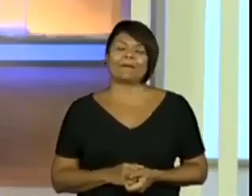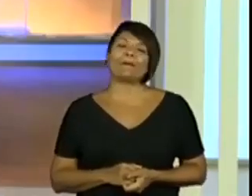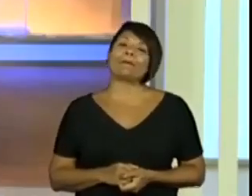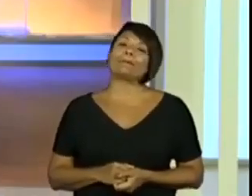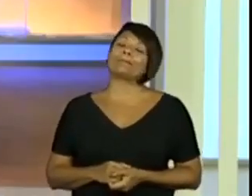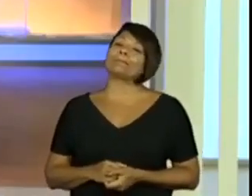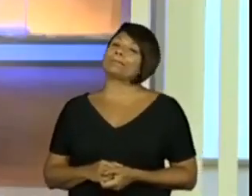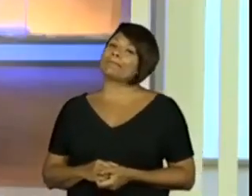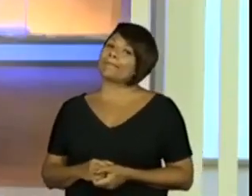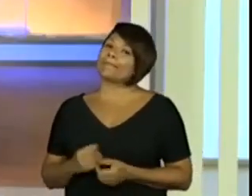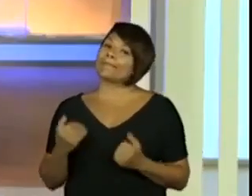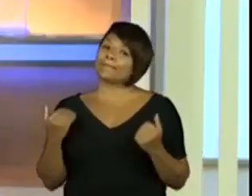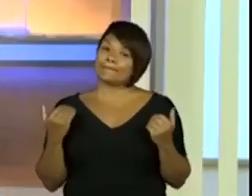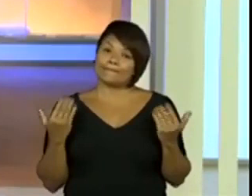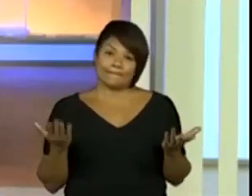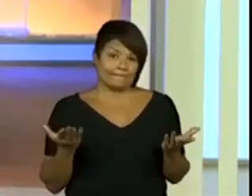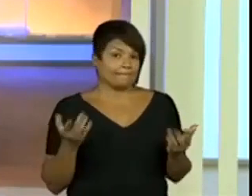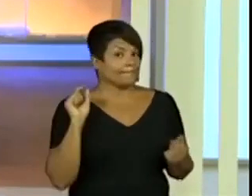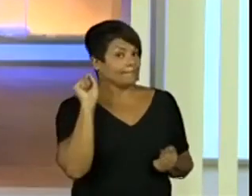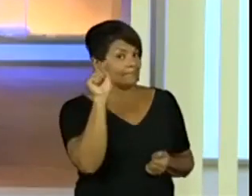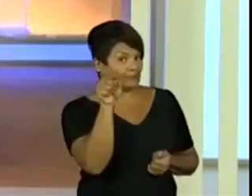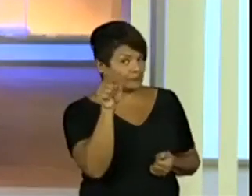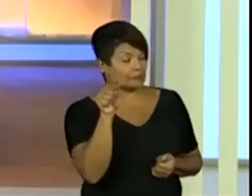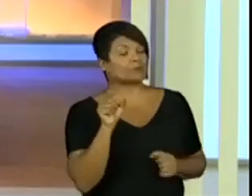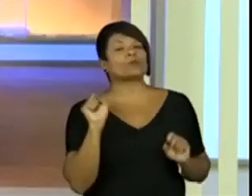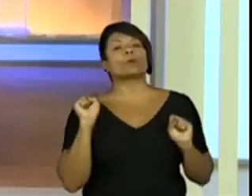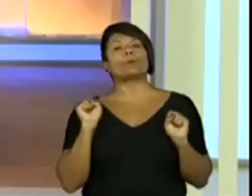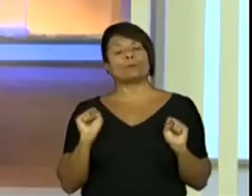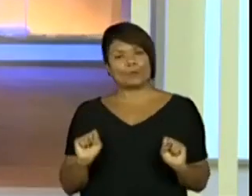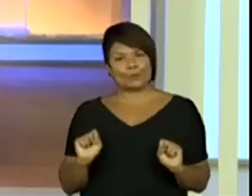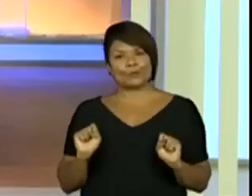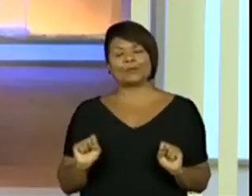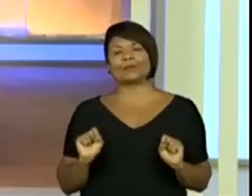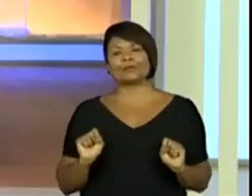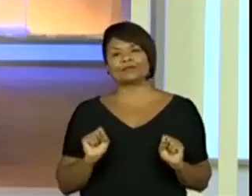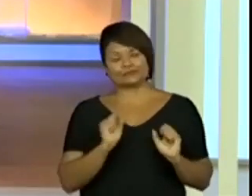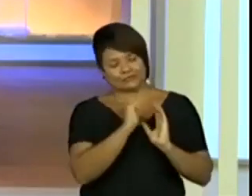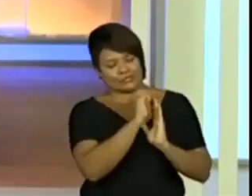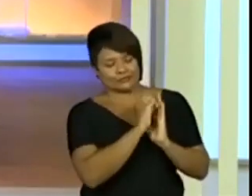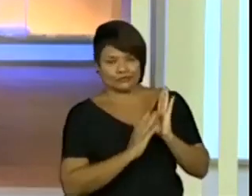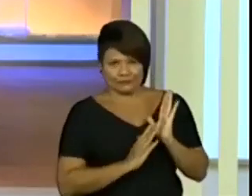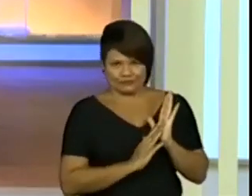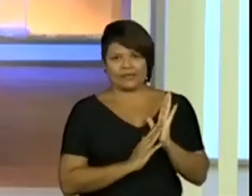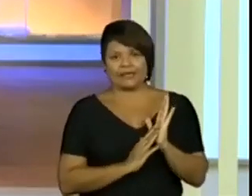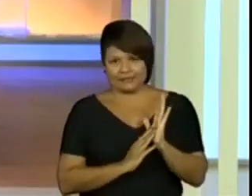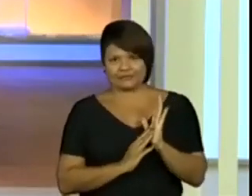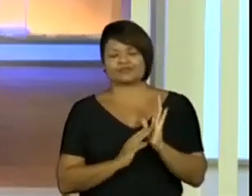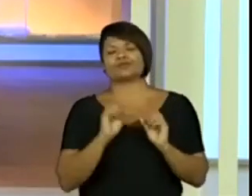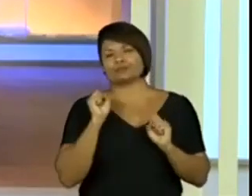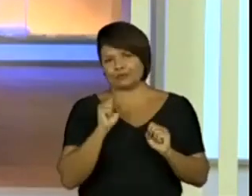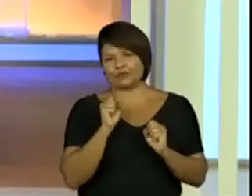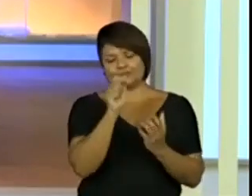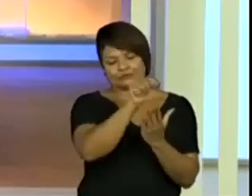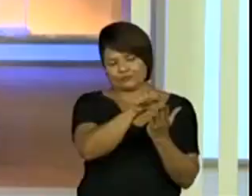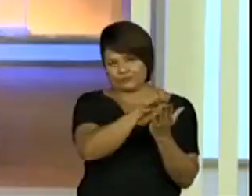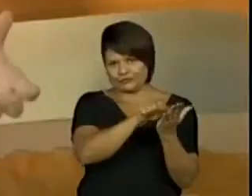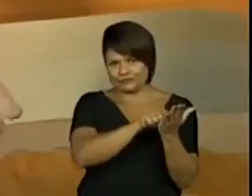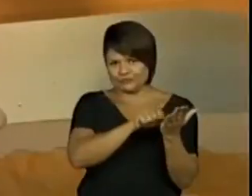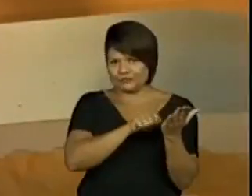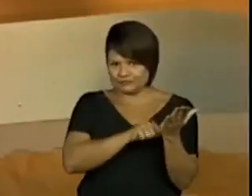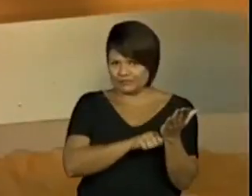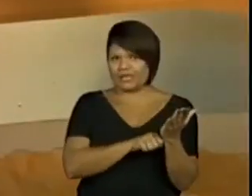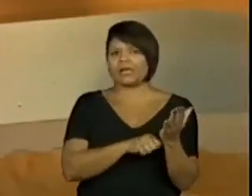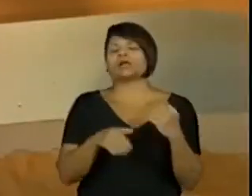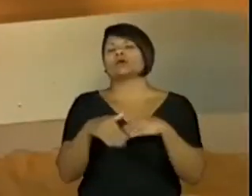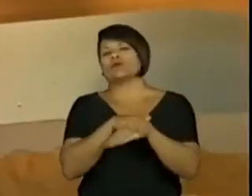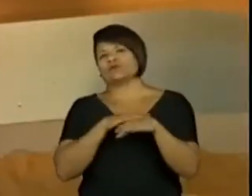Tanto vocês podem fazer uma atividade nos registros de vocês em casa, depois conversar